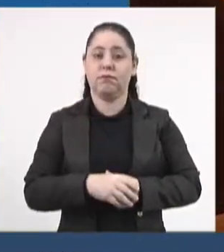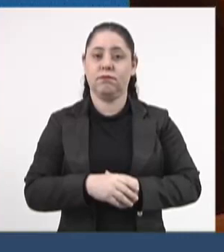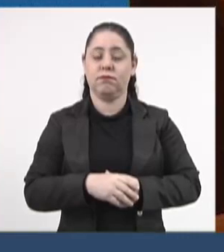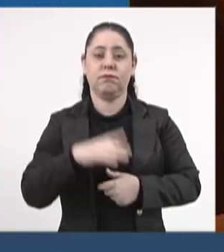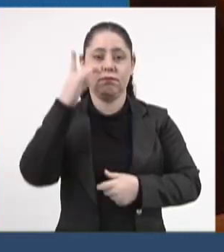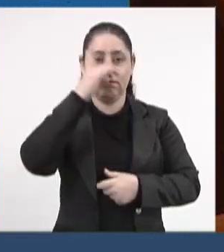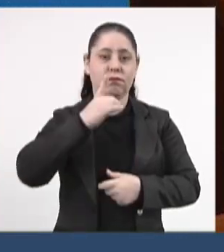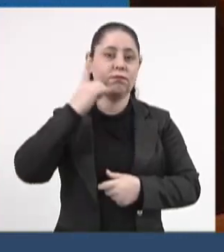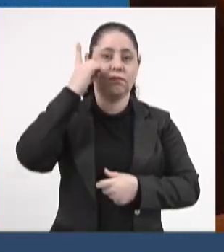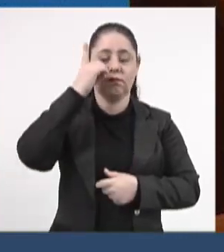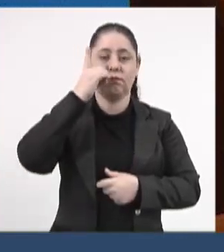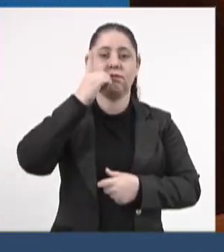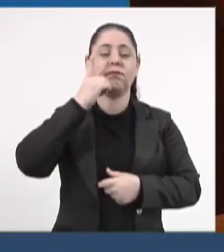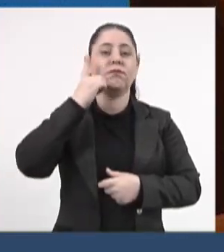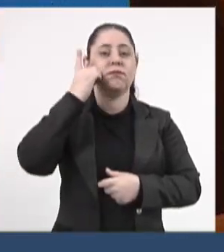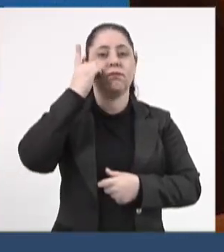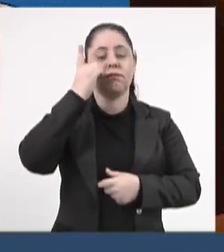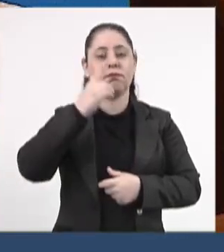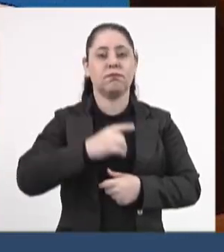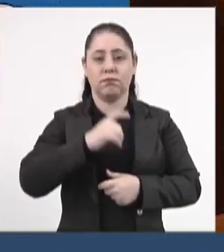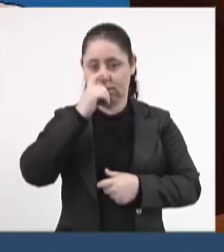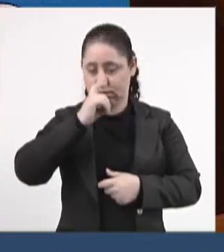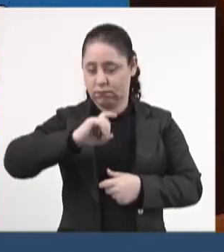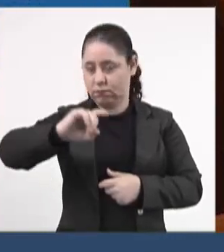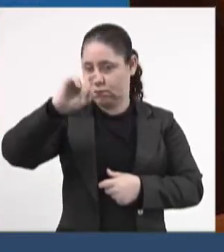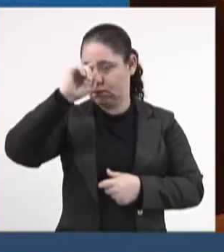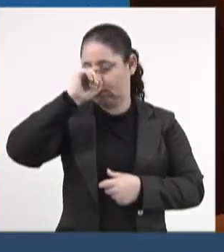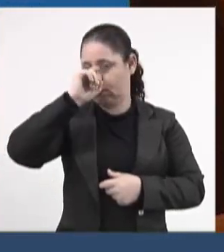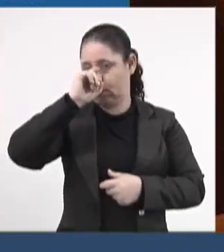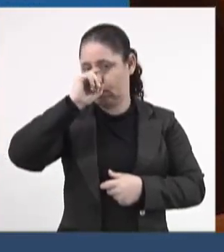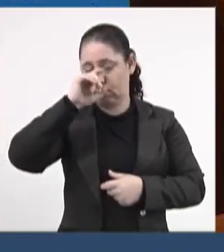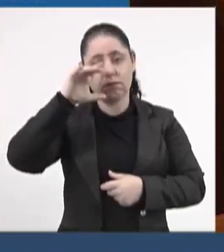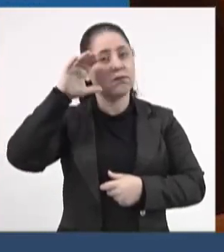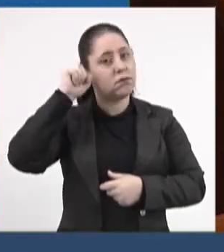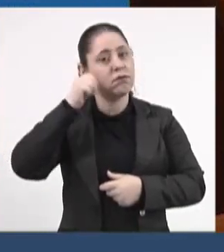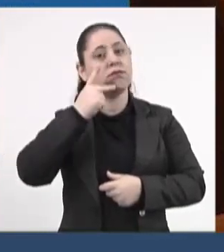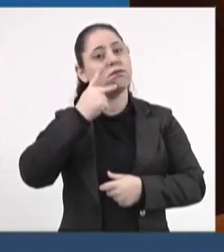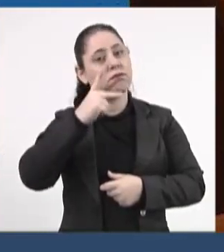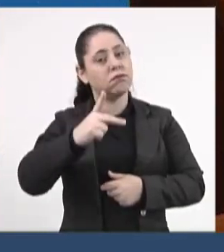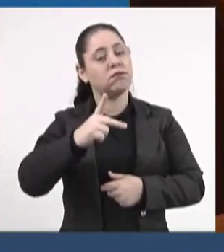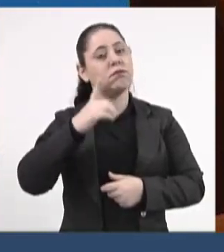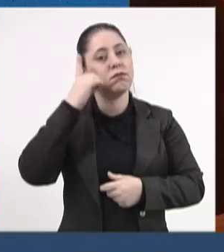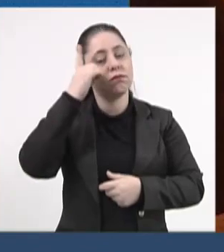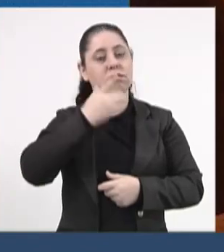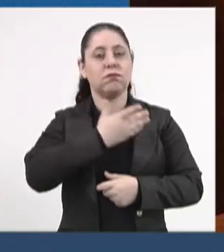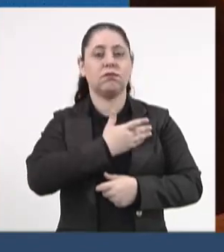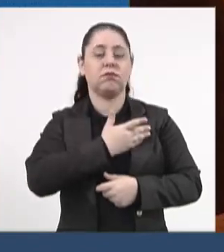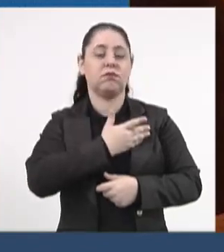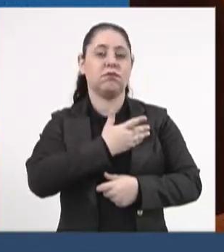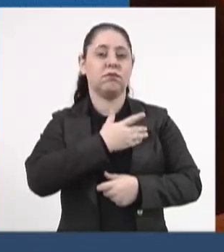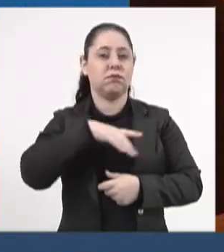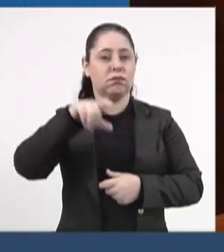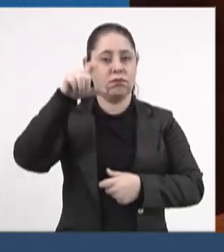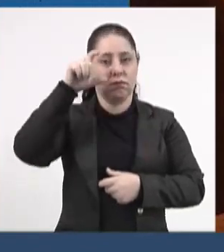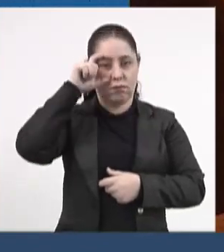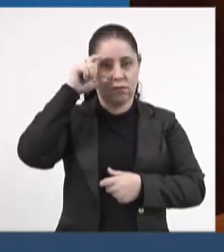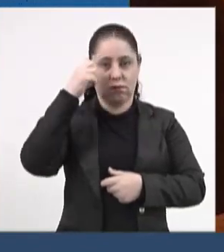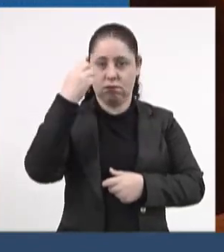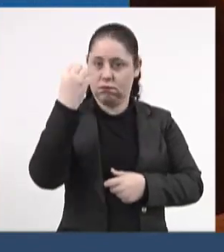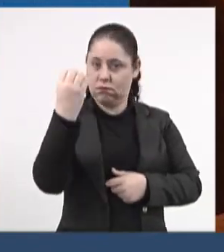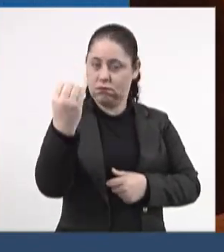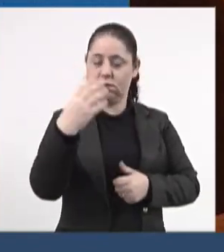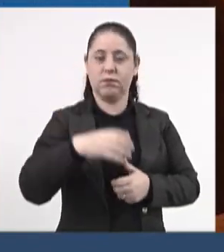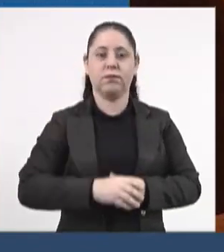nosso querido deputado Zeca do PT e ouvi também a fala do nosso amigo e deputado Pedro